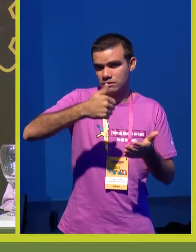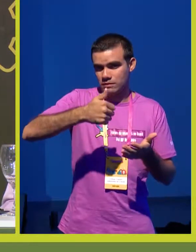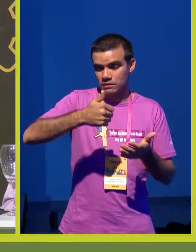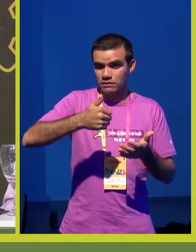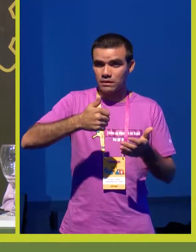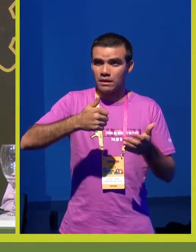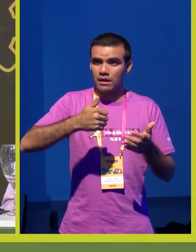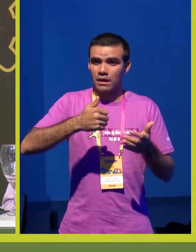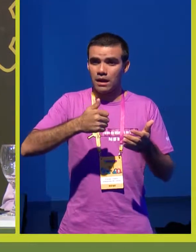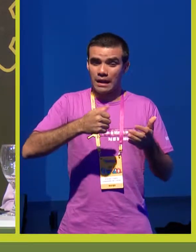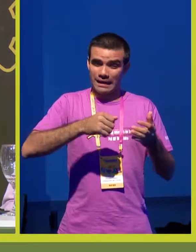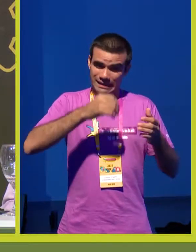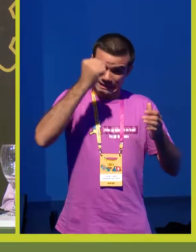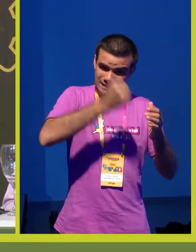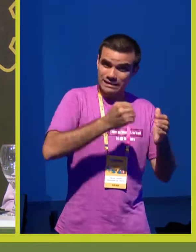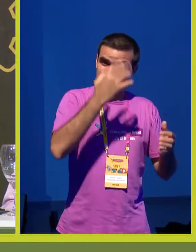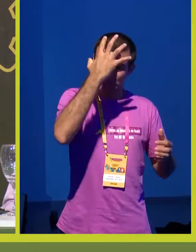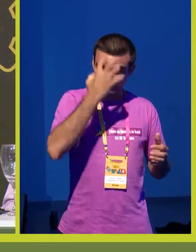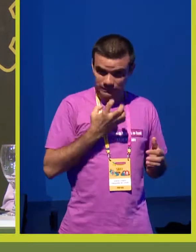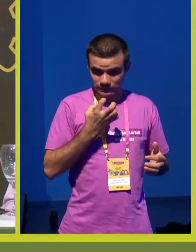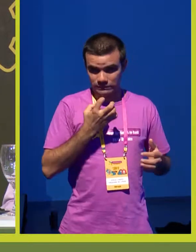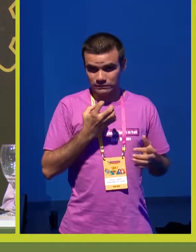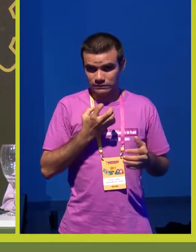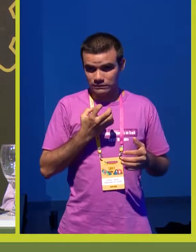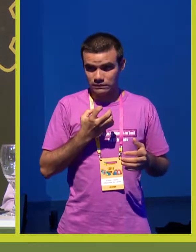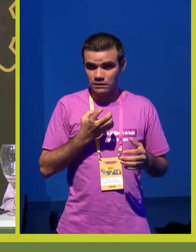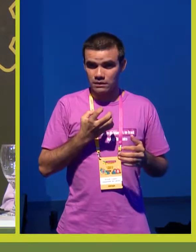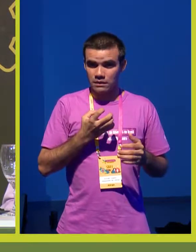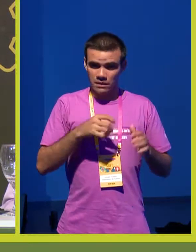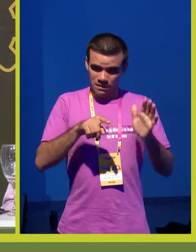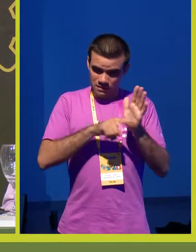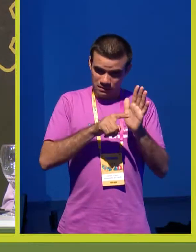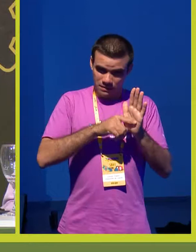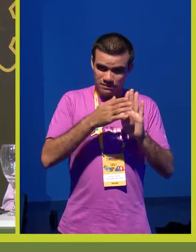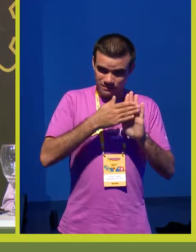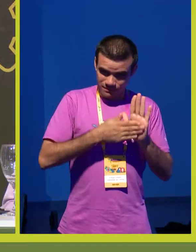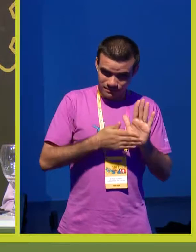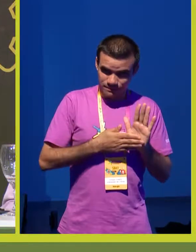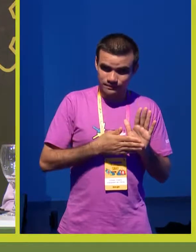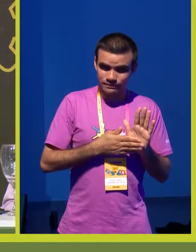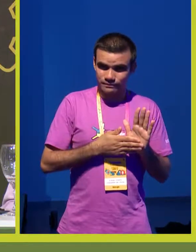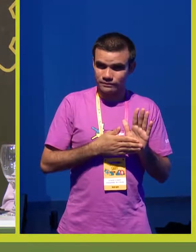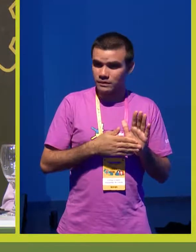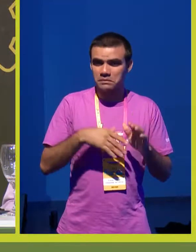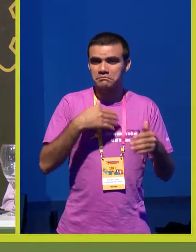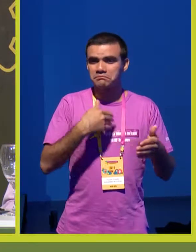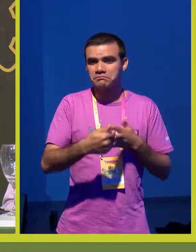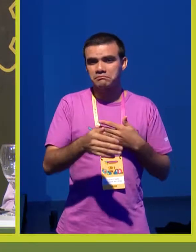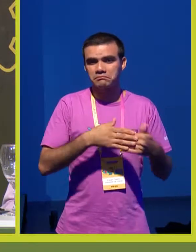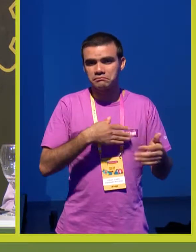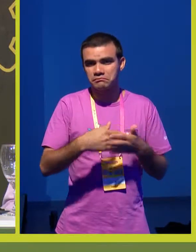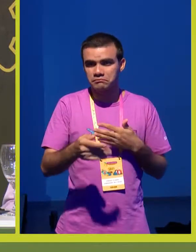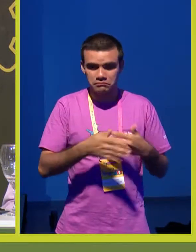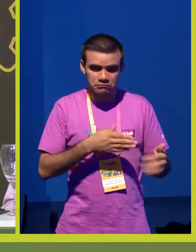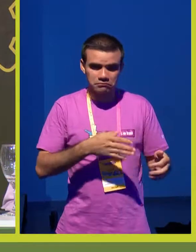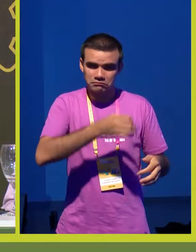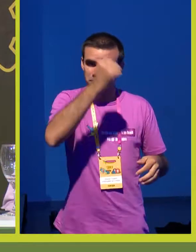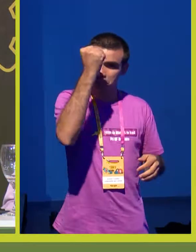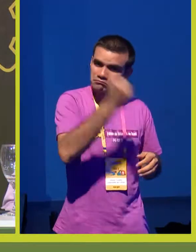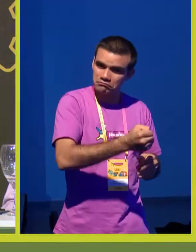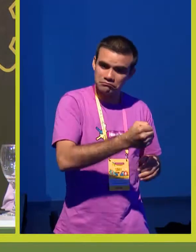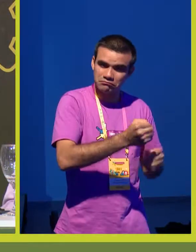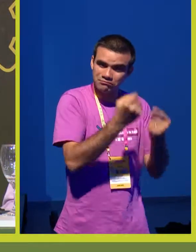hediondos. Pela proposta do pacote anticrime, qualquer condenado por crime praticado com